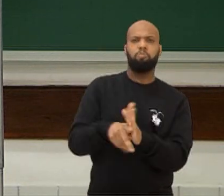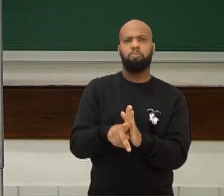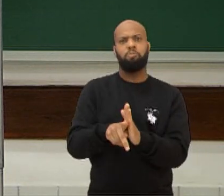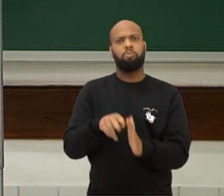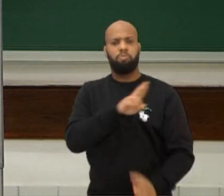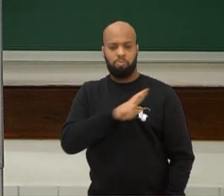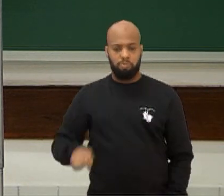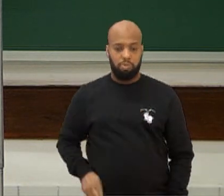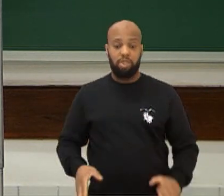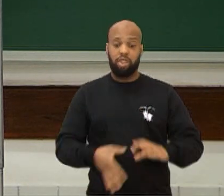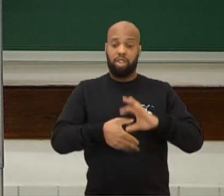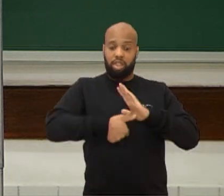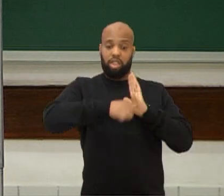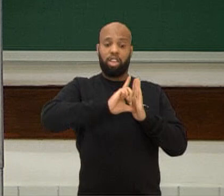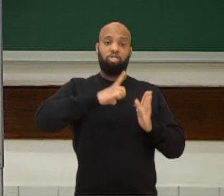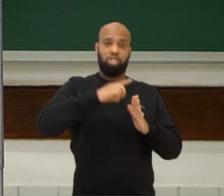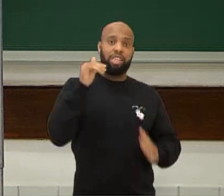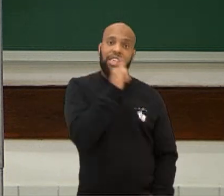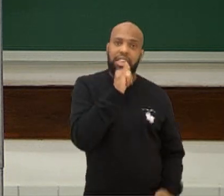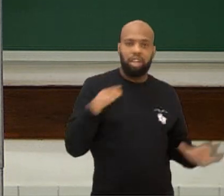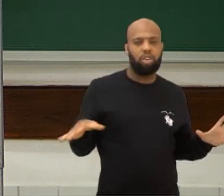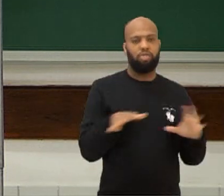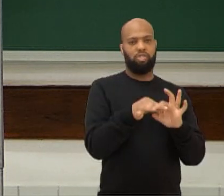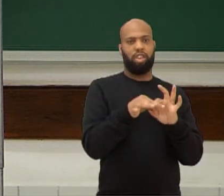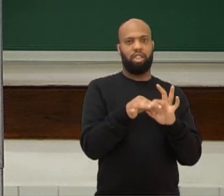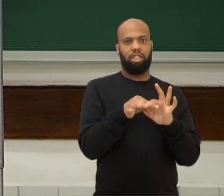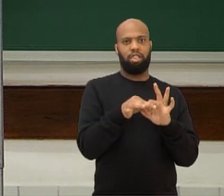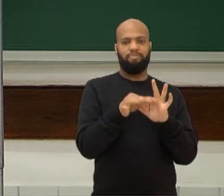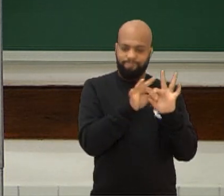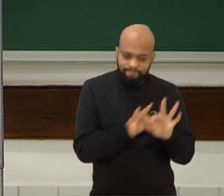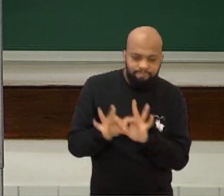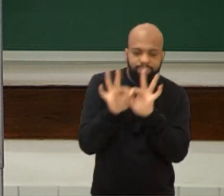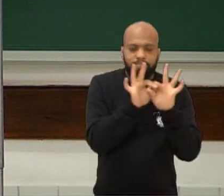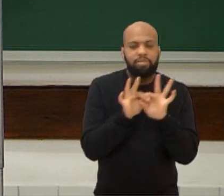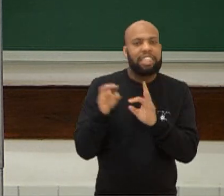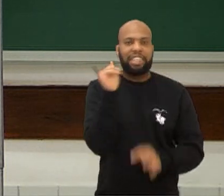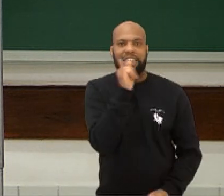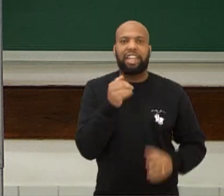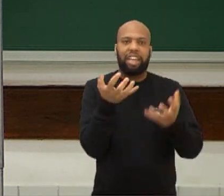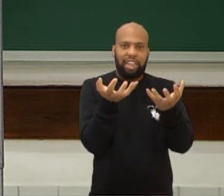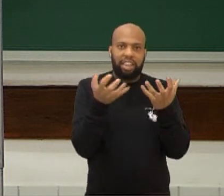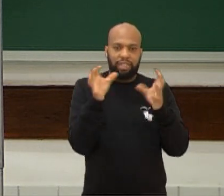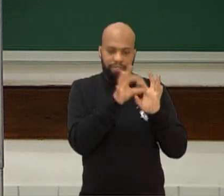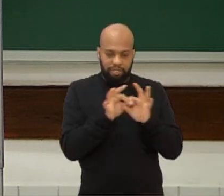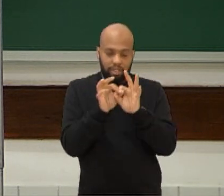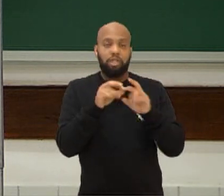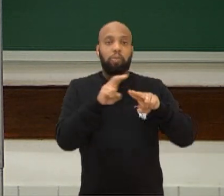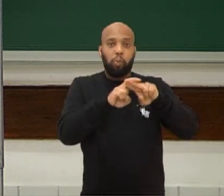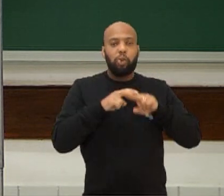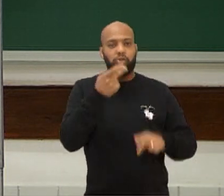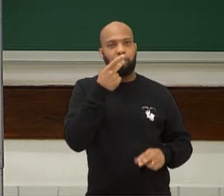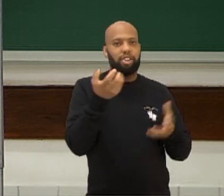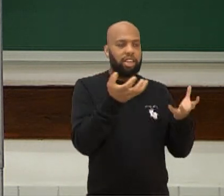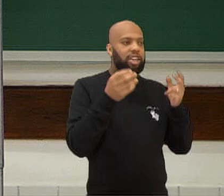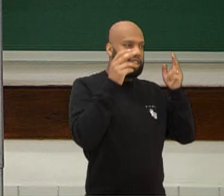precisaria ser unificada. E aí a gente tem a justificativa de por que ele defende, né, um príncipe no governo.